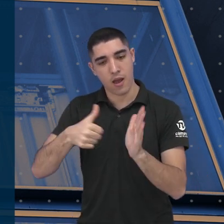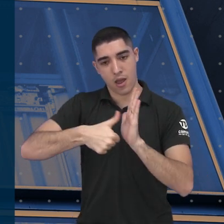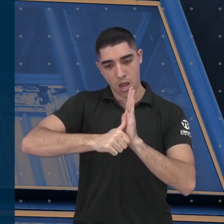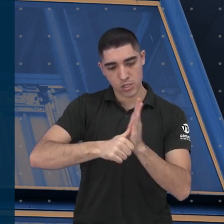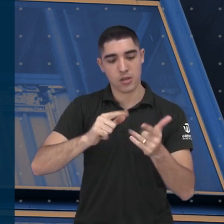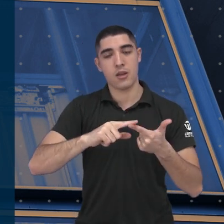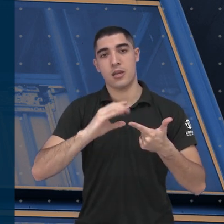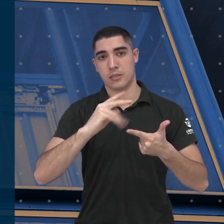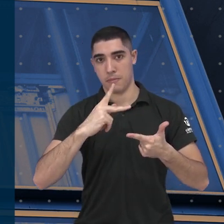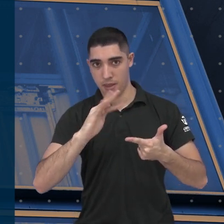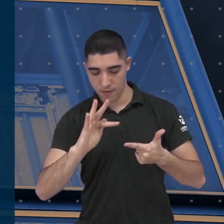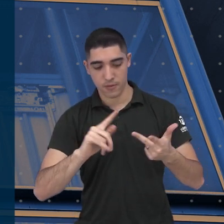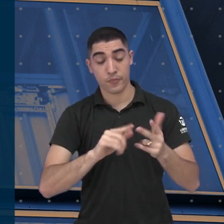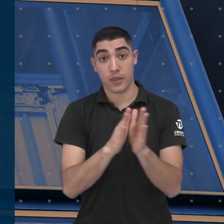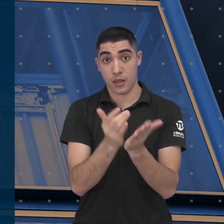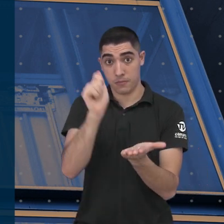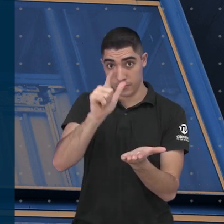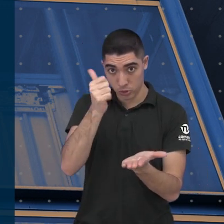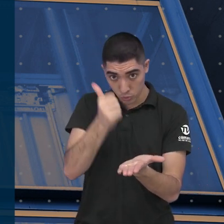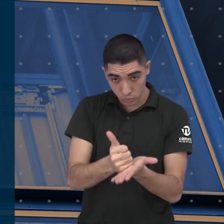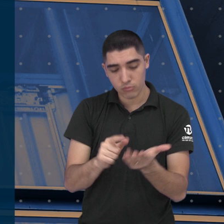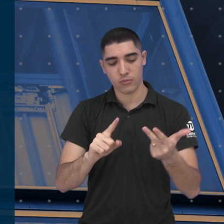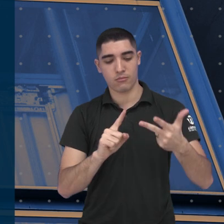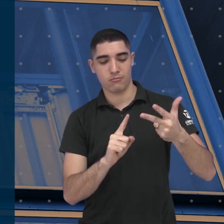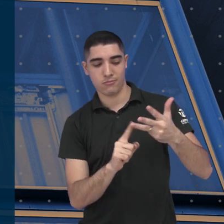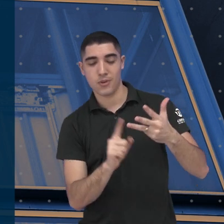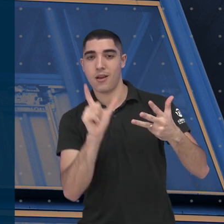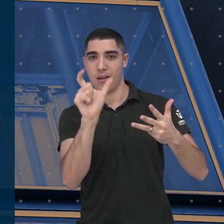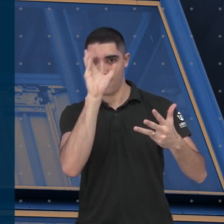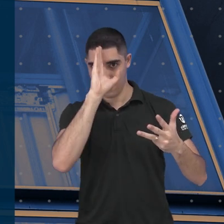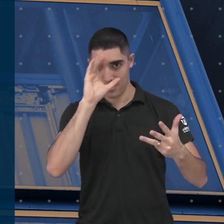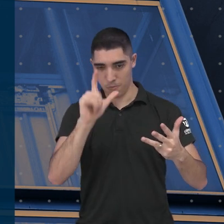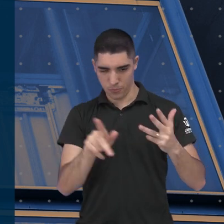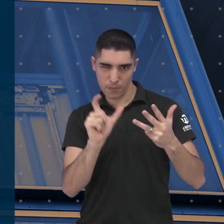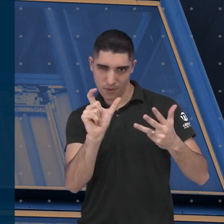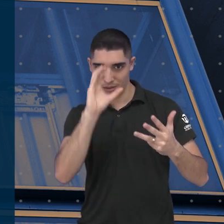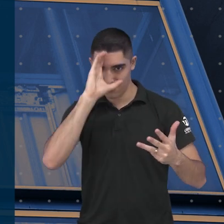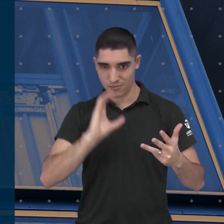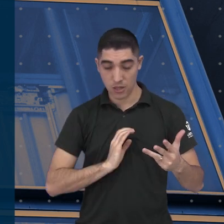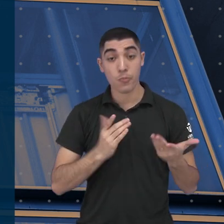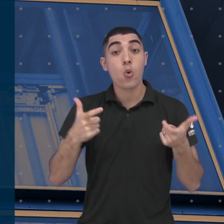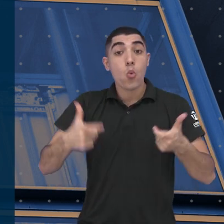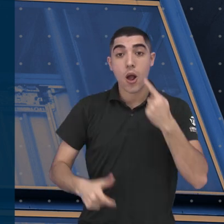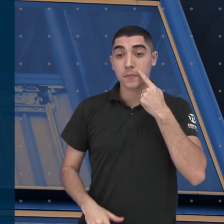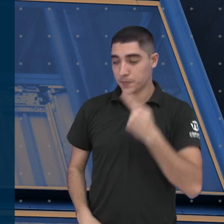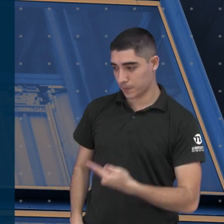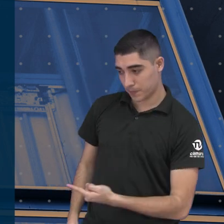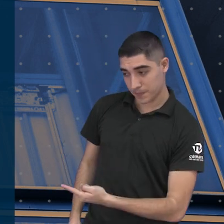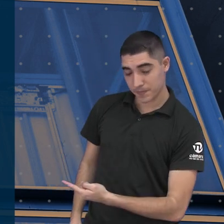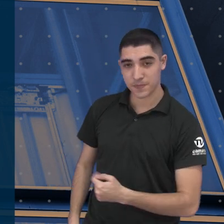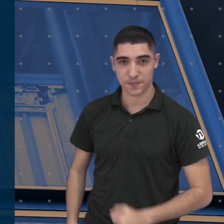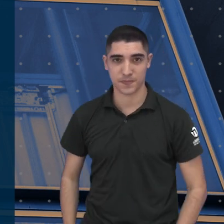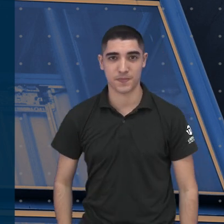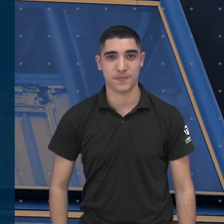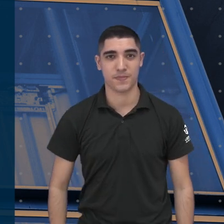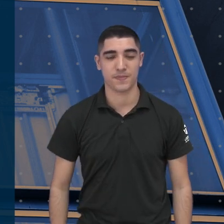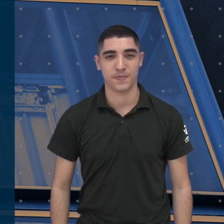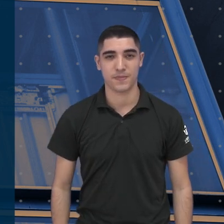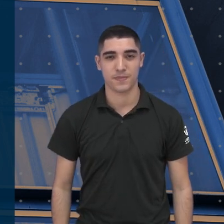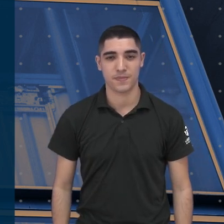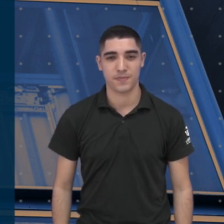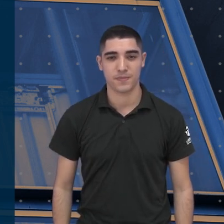CPF, carteira de trabalho e o cartão cidadão. O PAT fica na Praça Afonso Pena, número 175, no centro.